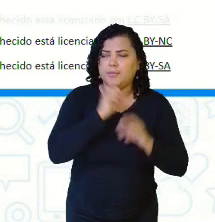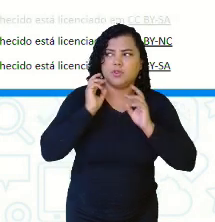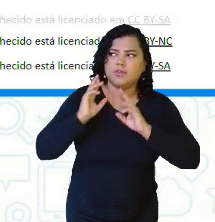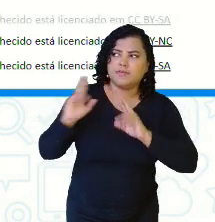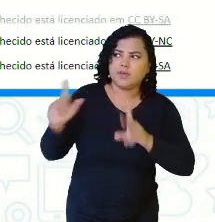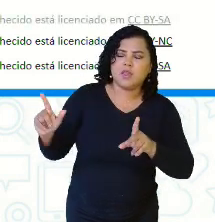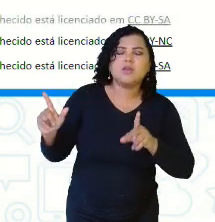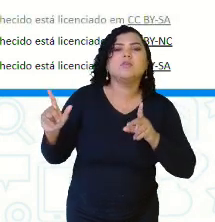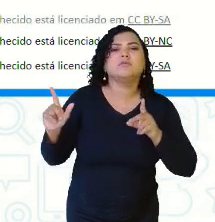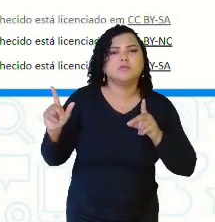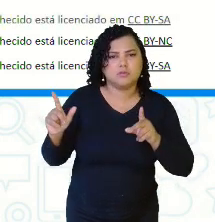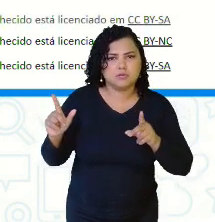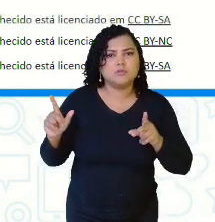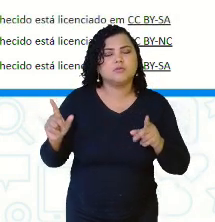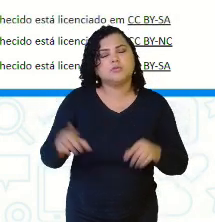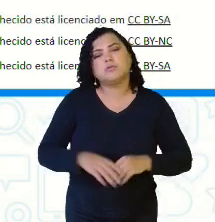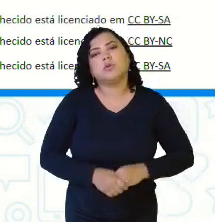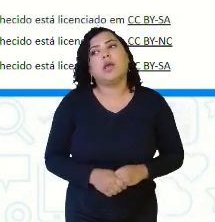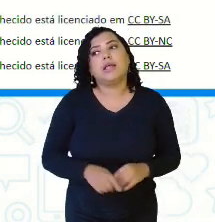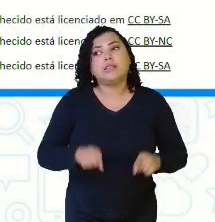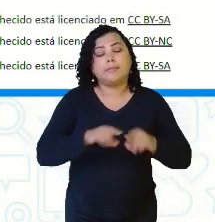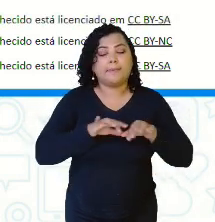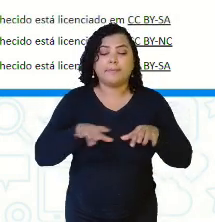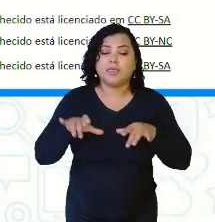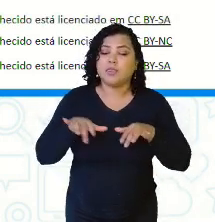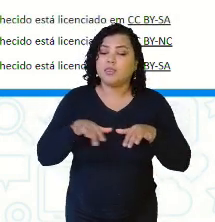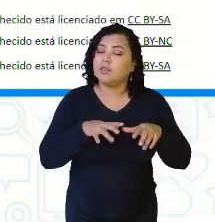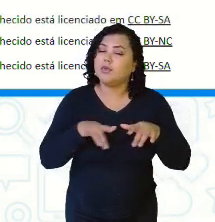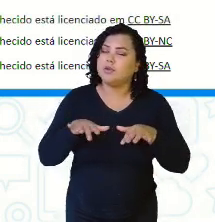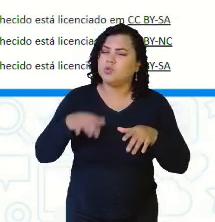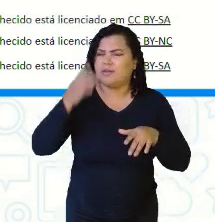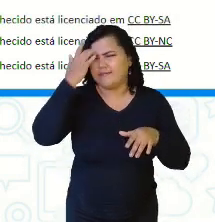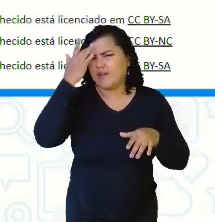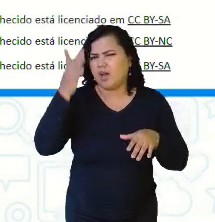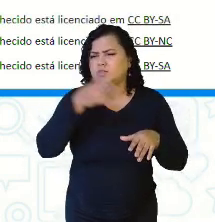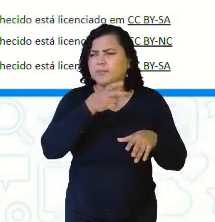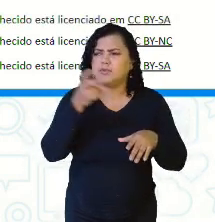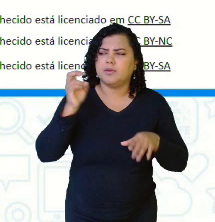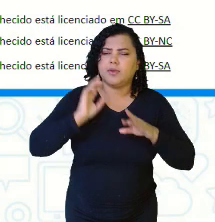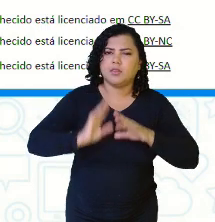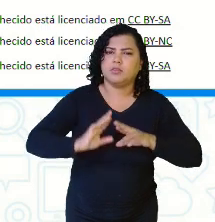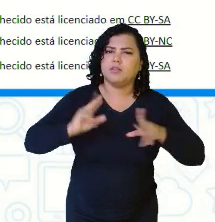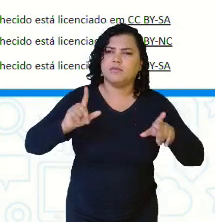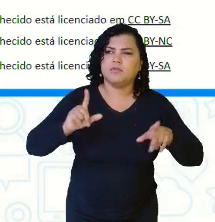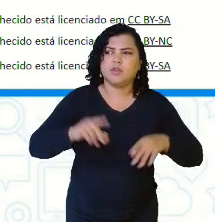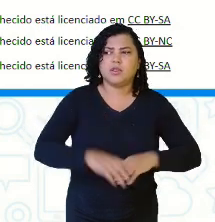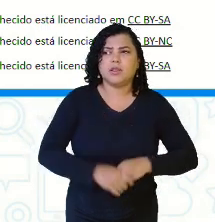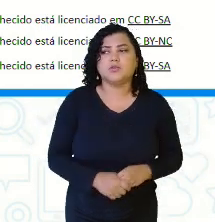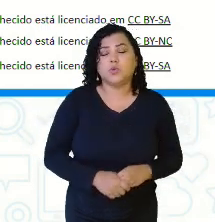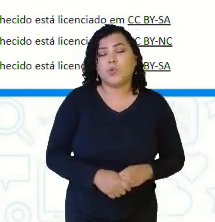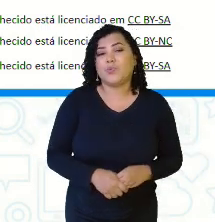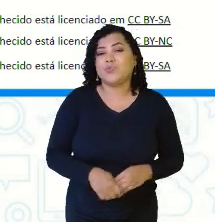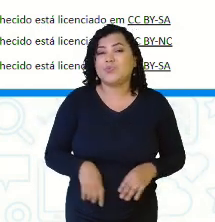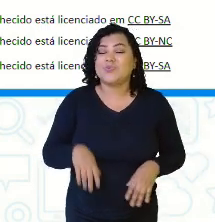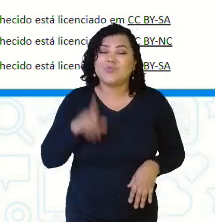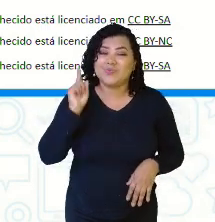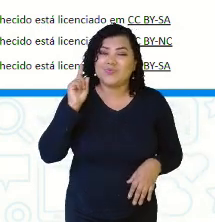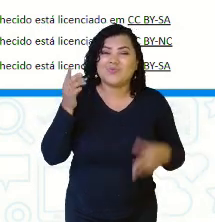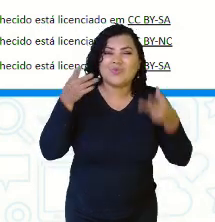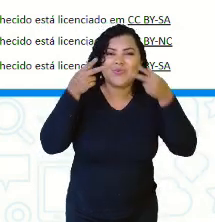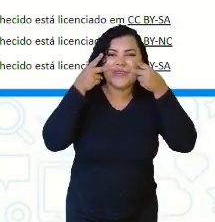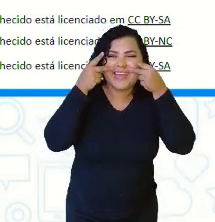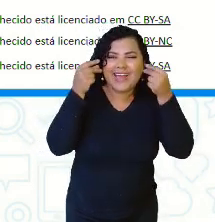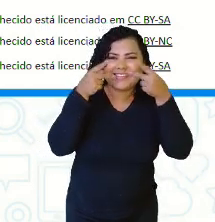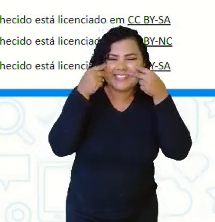você identificar pelo timbre. O piano também é uma coisa fácil da gente identificar o timbre dele. O gatinho